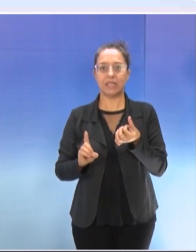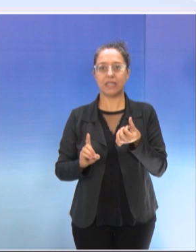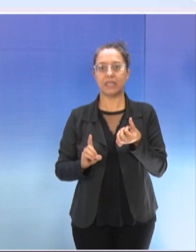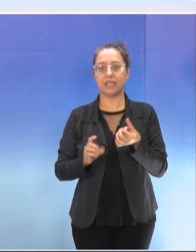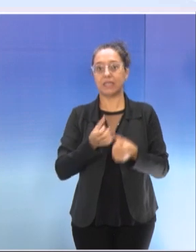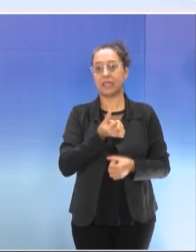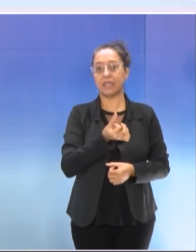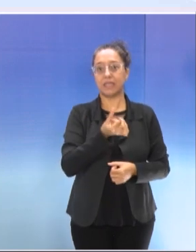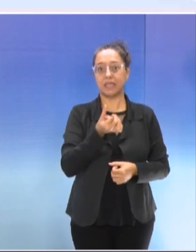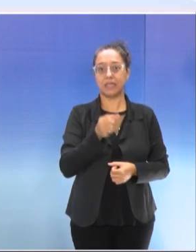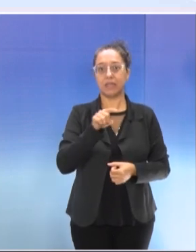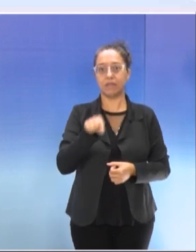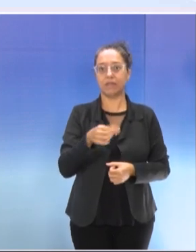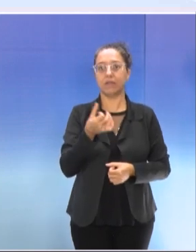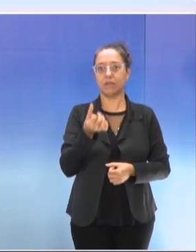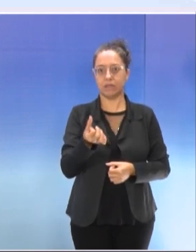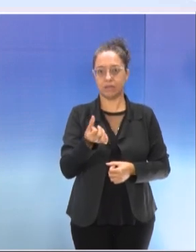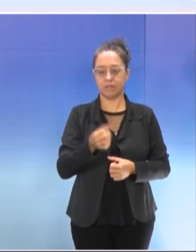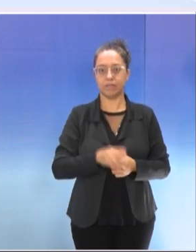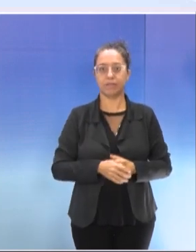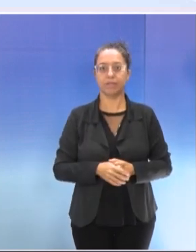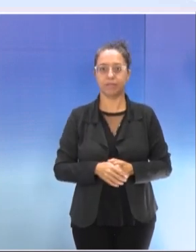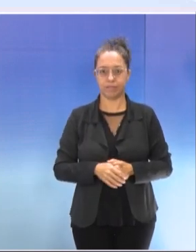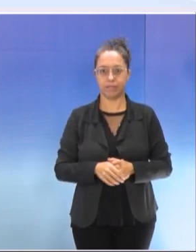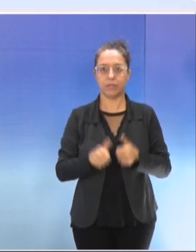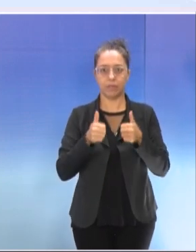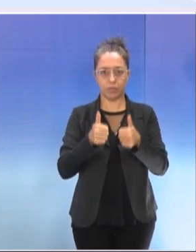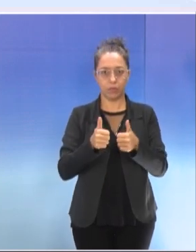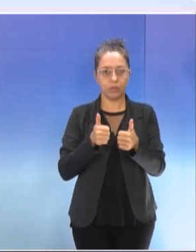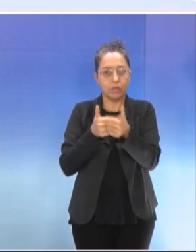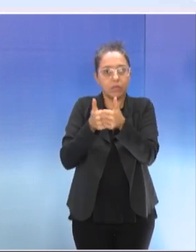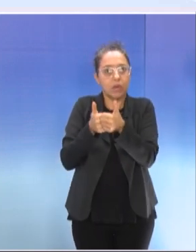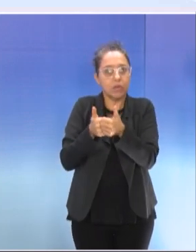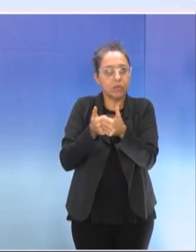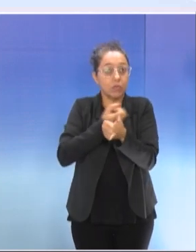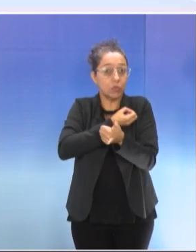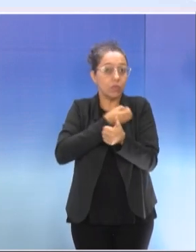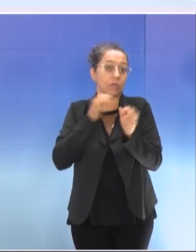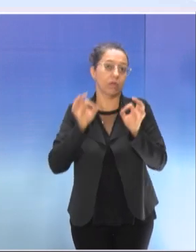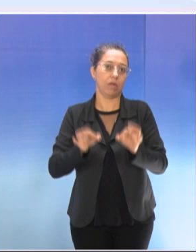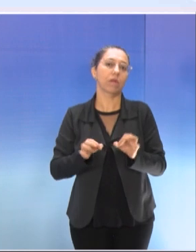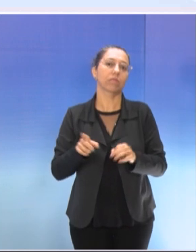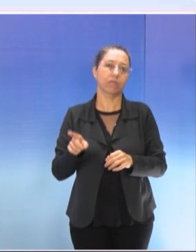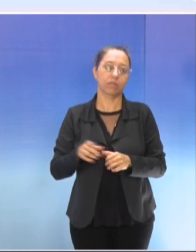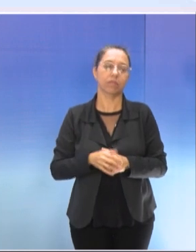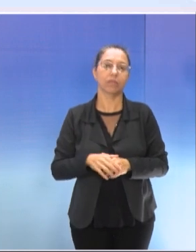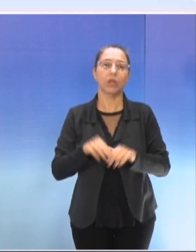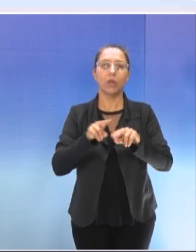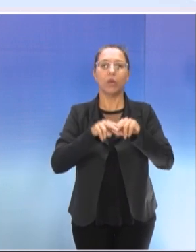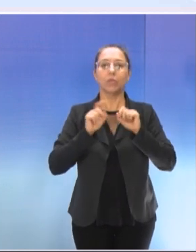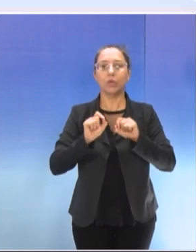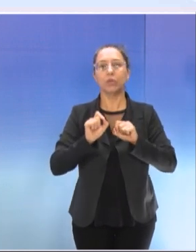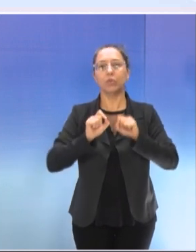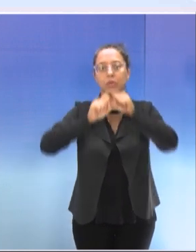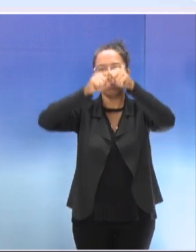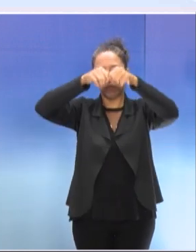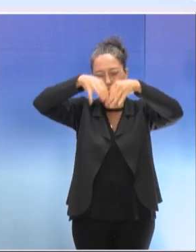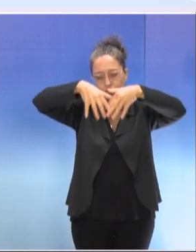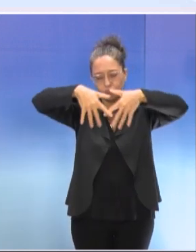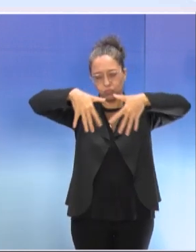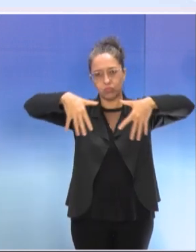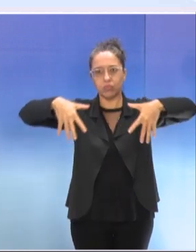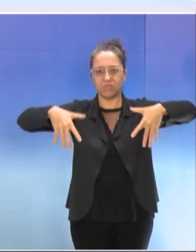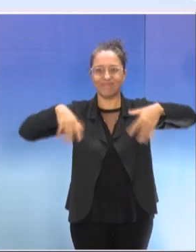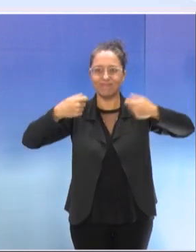se aproximou foi 67%. Essa questão do heredograma, ele requer muito estudo,